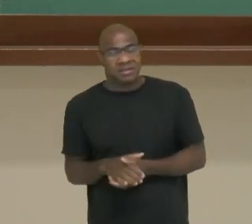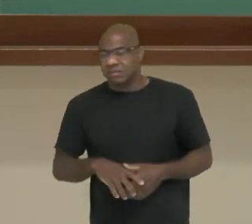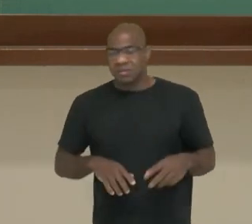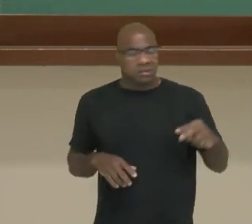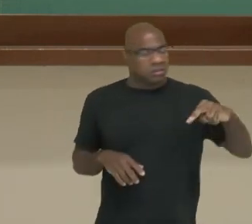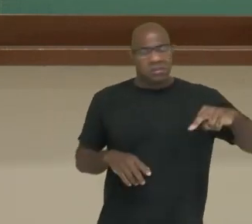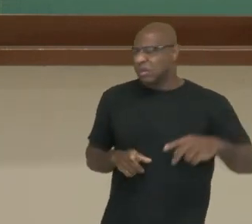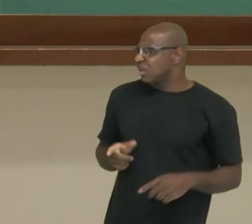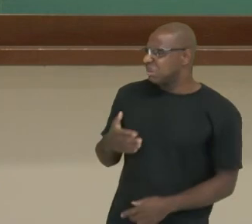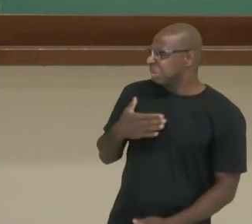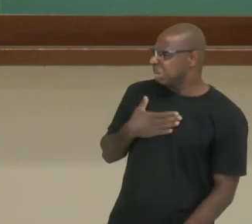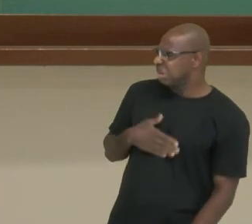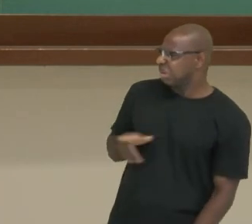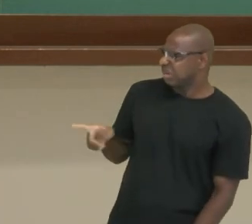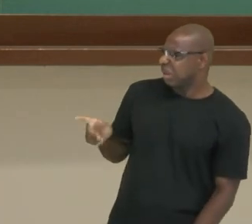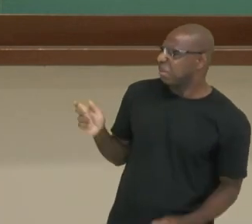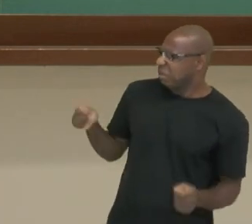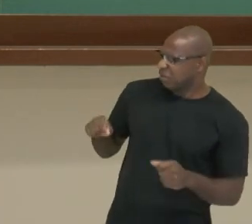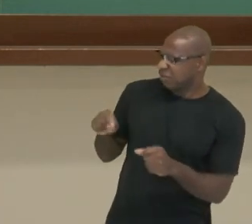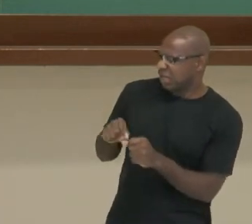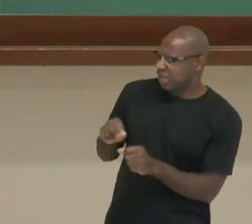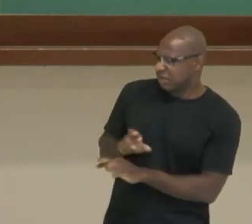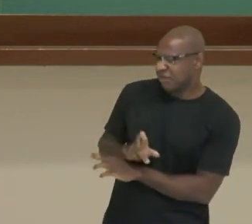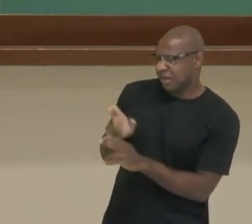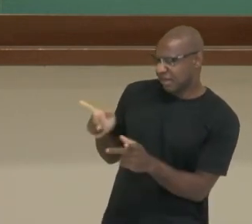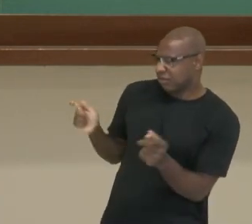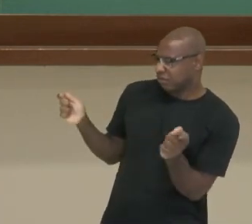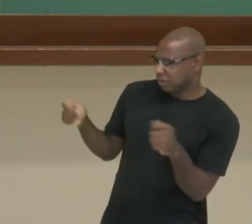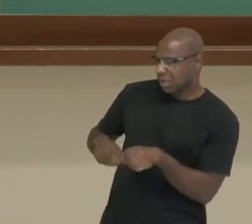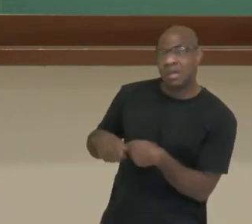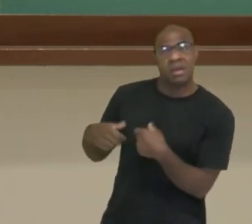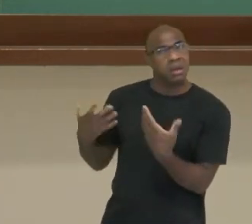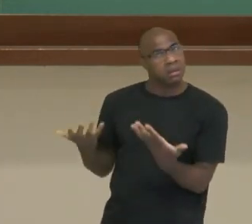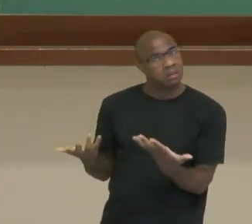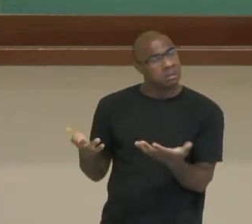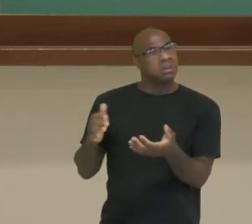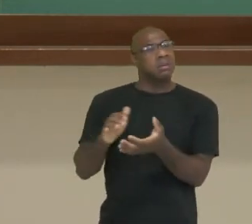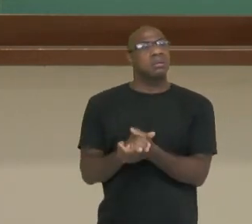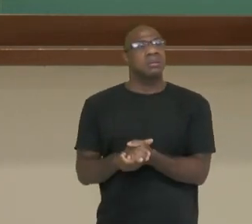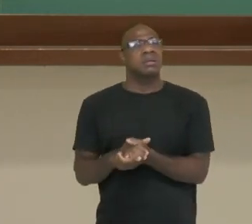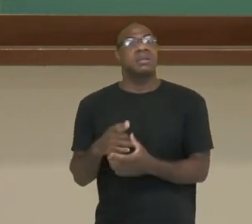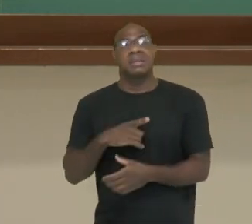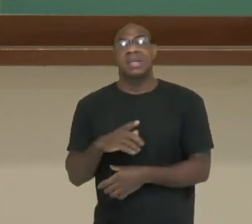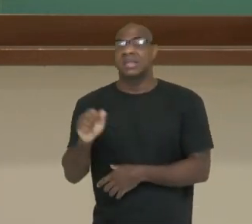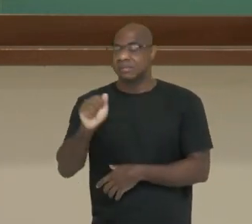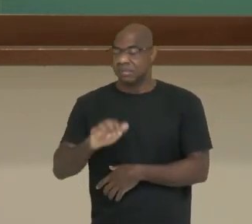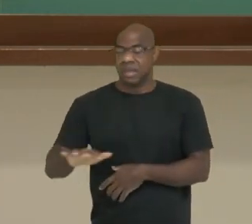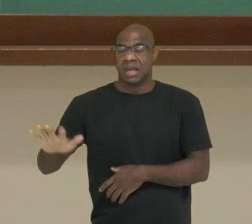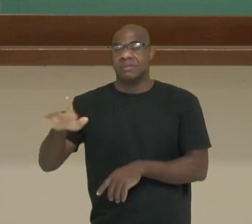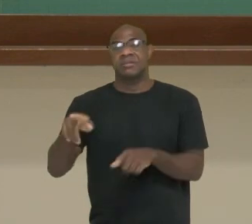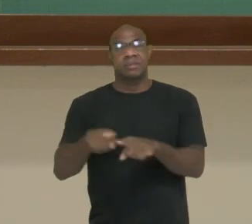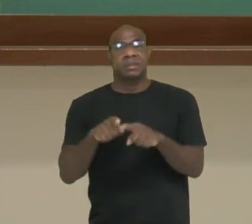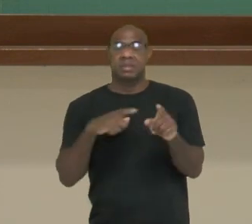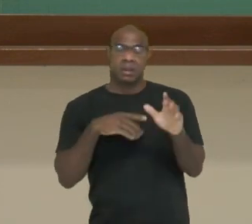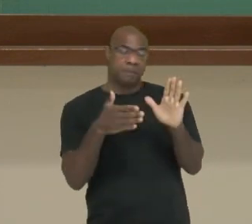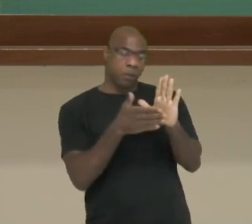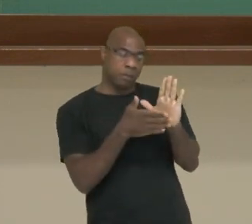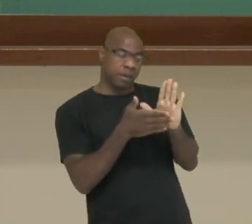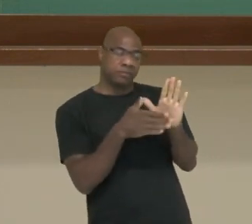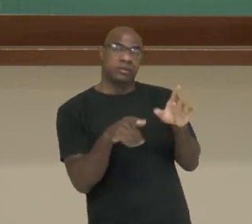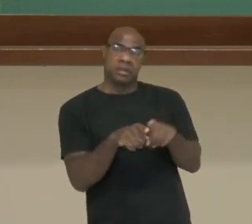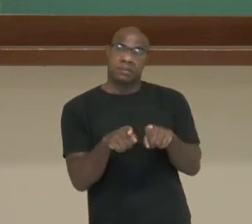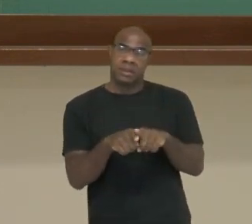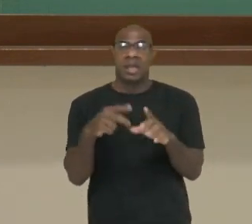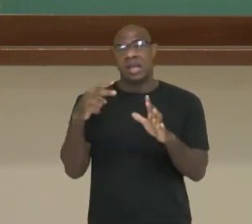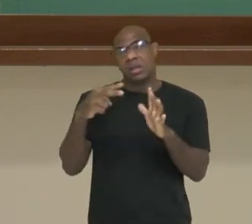dessa resolução, vamos fazer de outra forma, né? O teatro-imagem que nós vimos também nessa aula, que propõe o quê? Através da leitura da